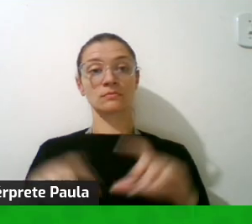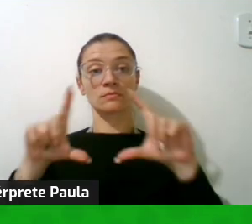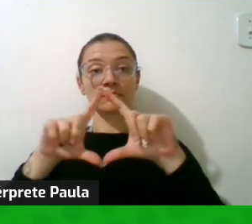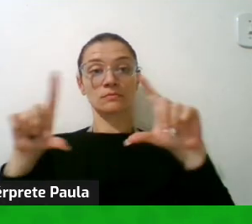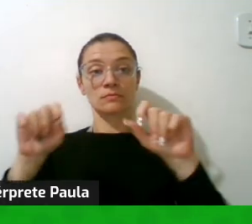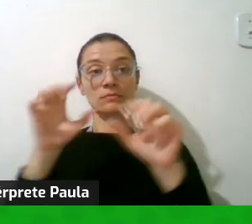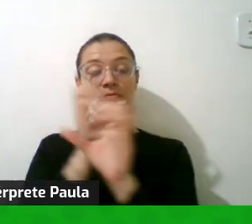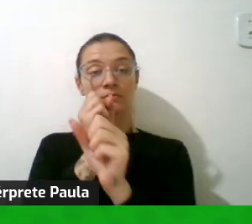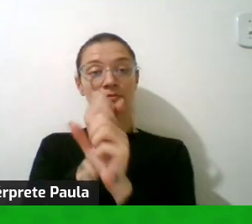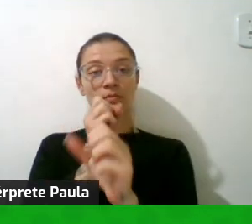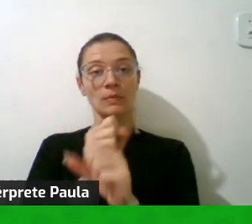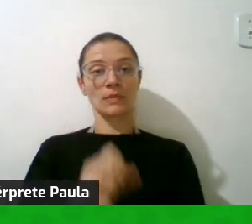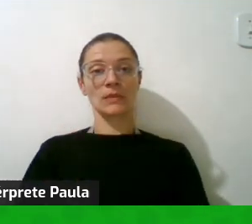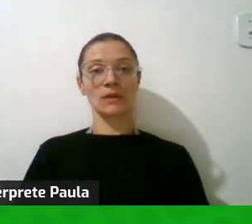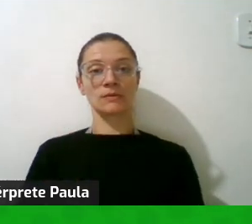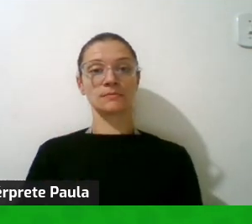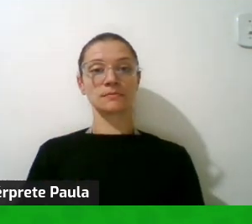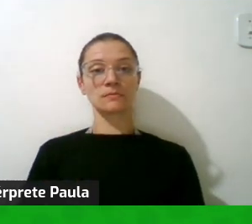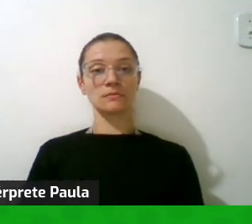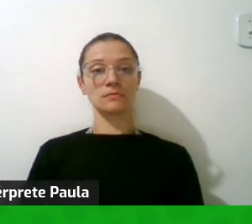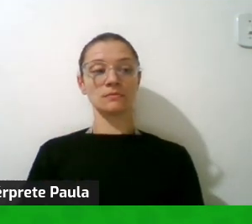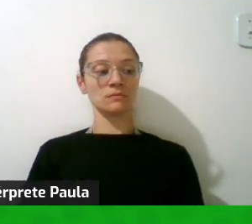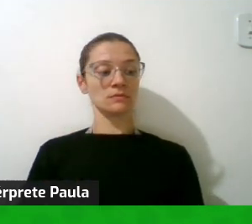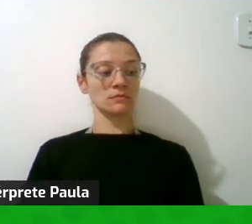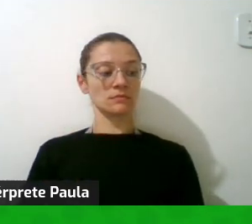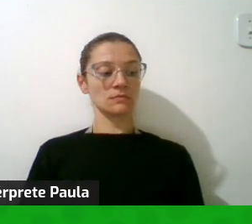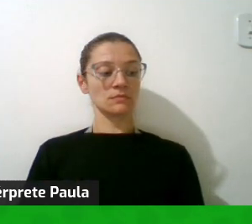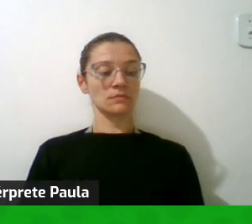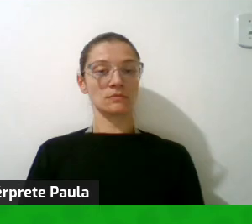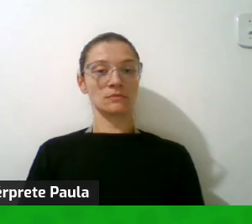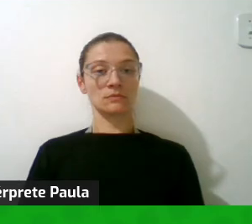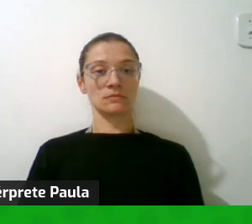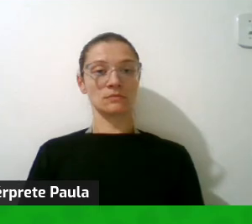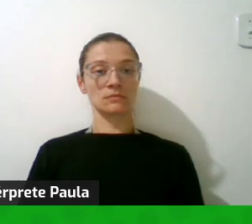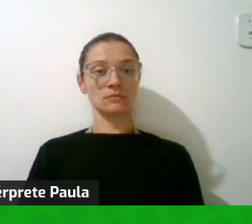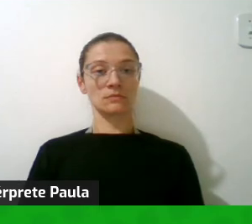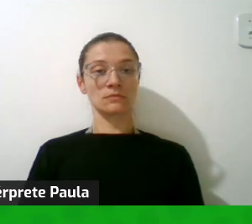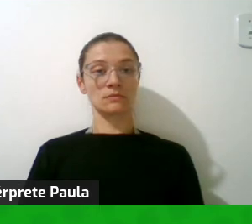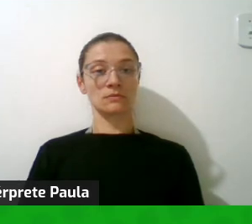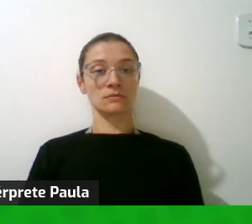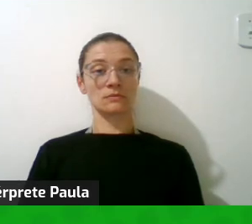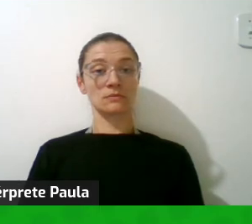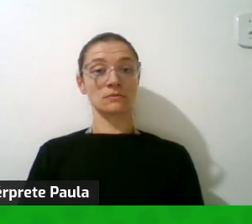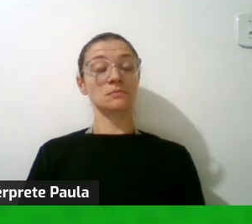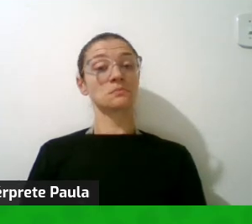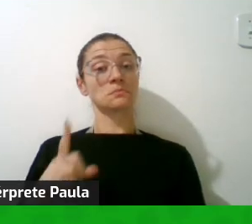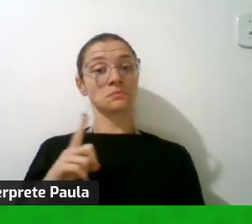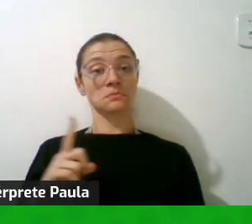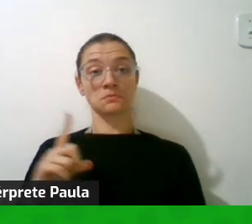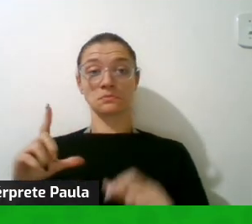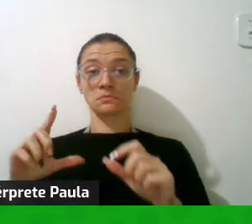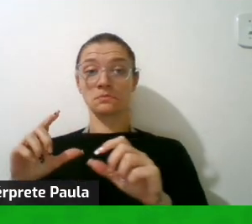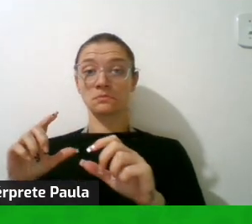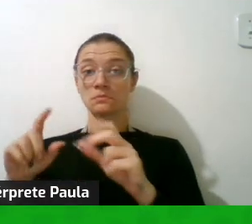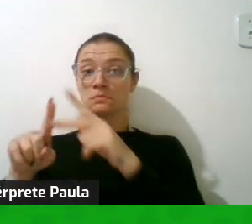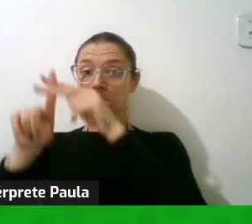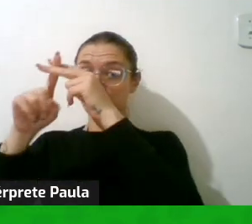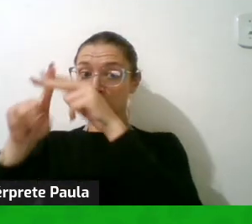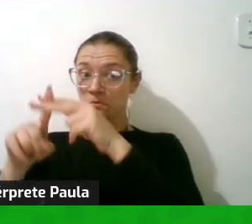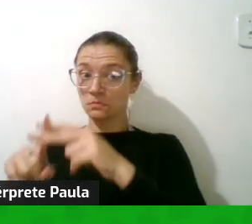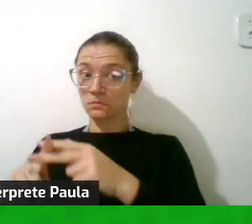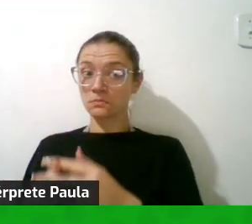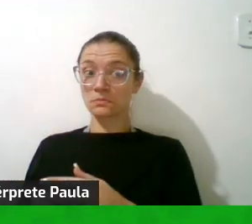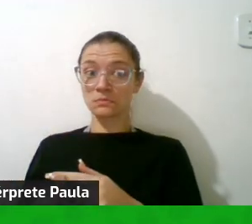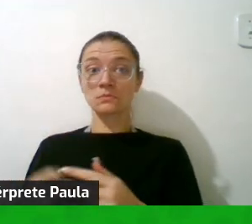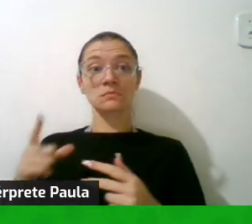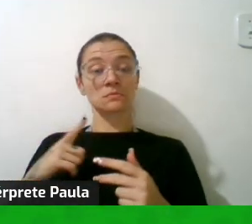Perfeito. Agora, já vou subir uma questão enquanto eu vou formatar aqui do lado a minha planilhinha. Vou subir uma questão